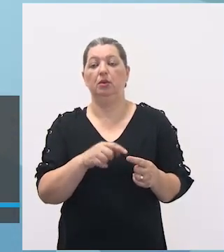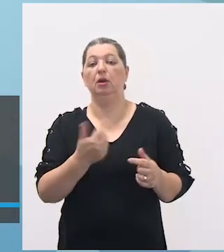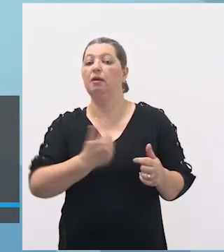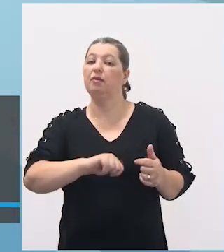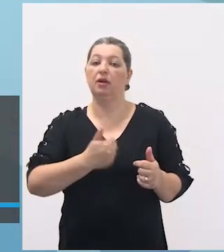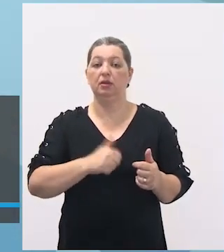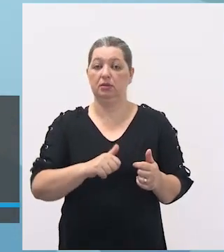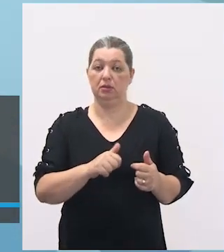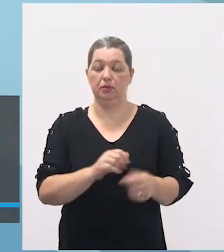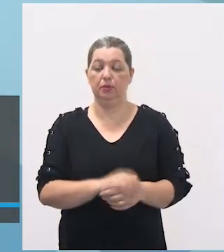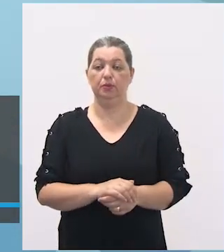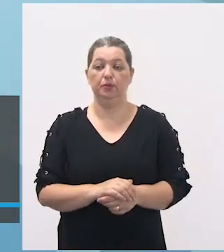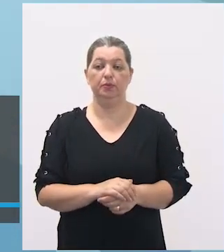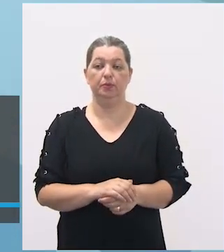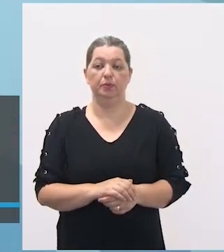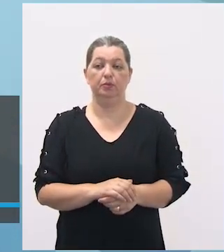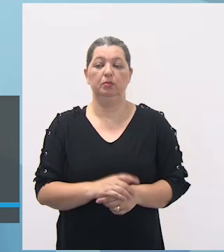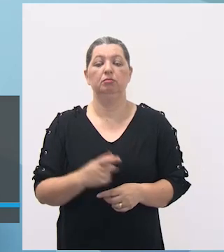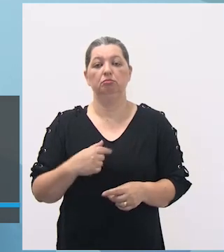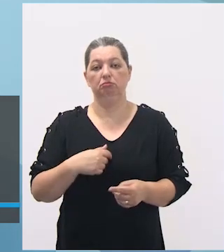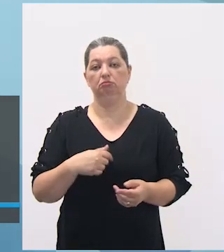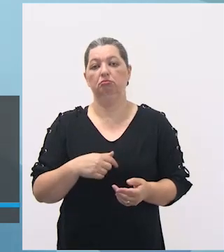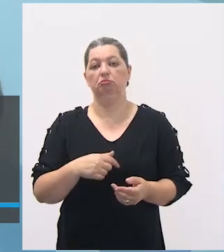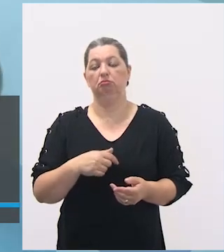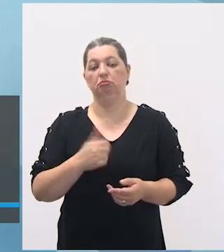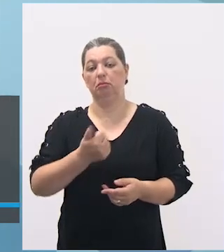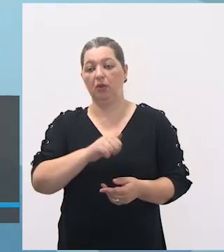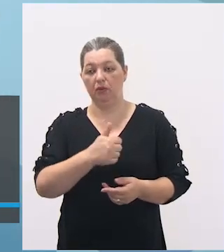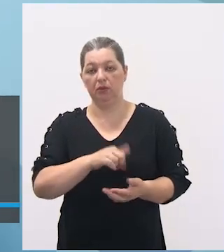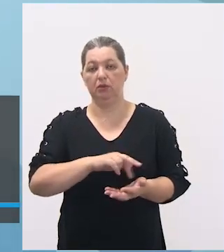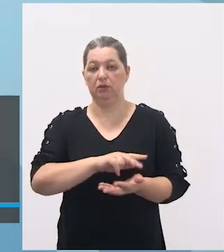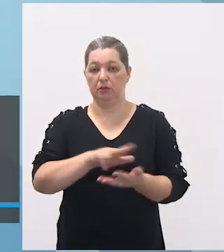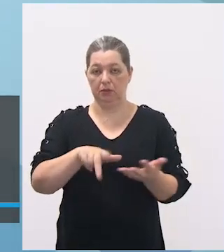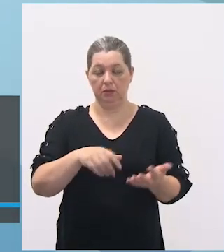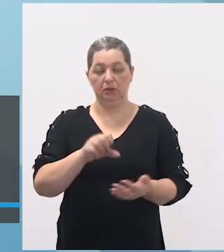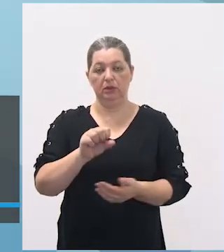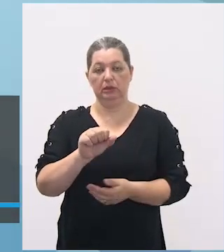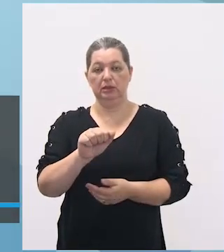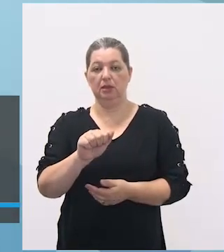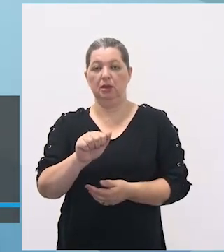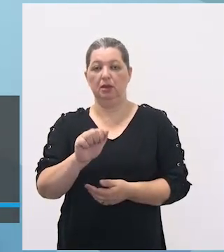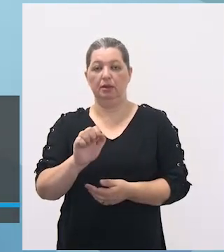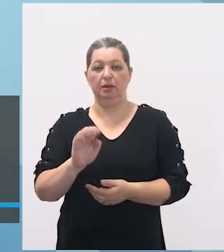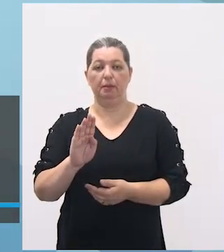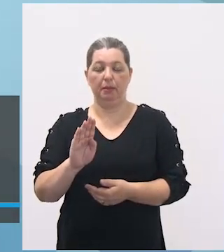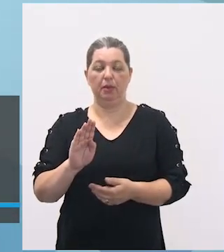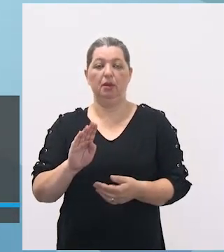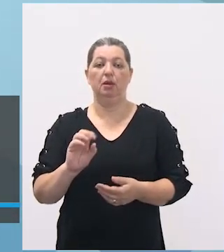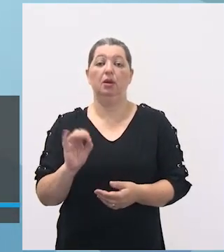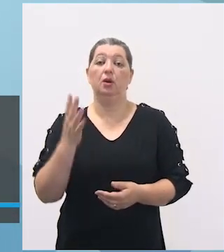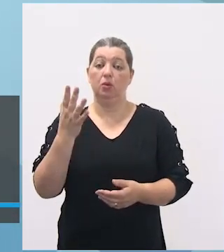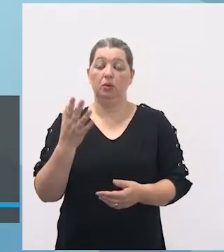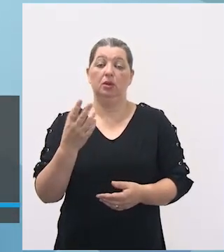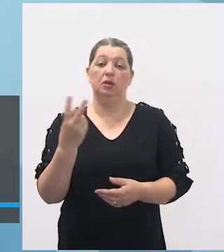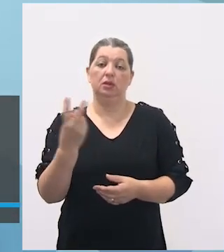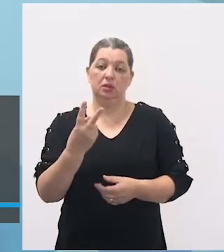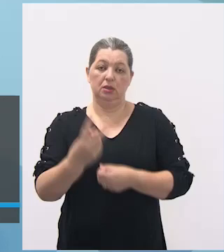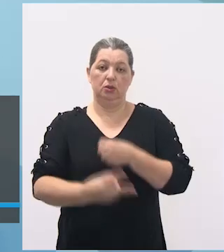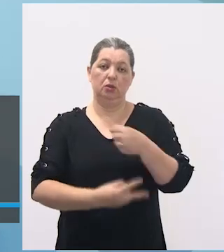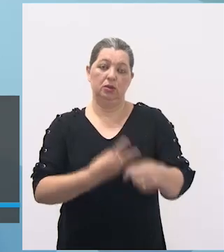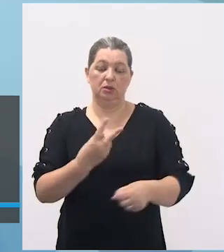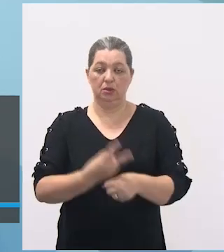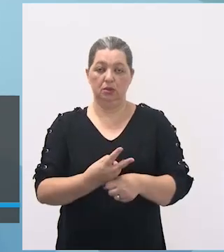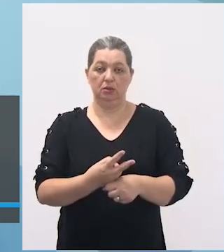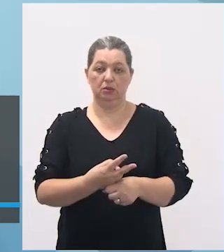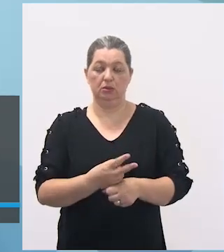né? São avaliações que, bom, o SAEB acontece a cada 2 anos, e ele traz um